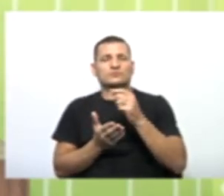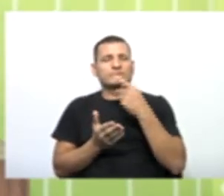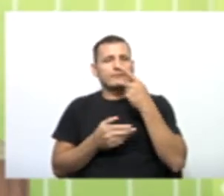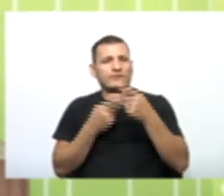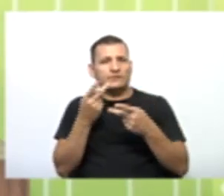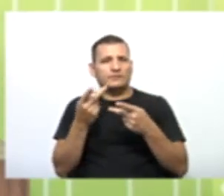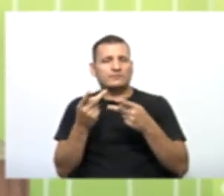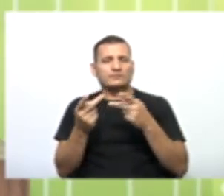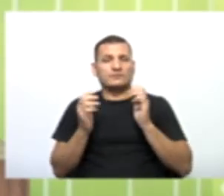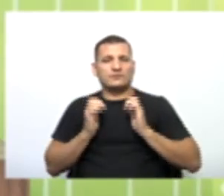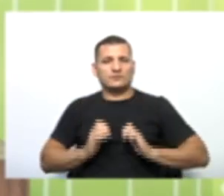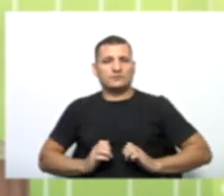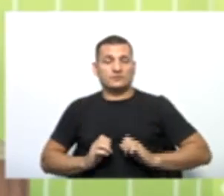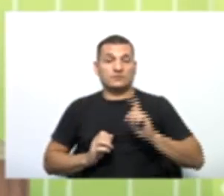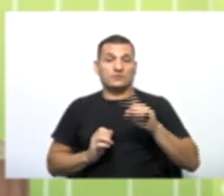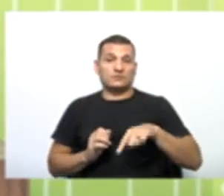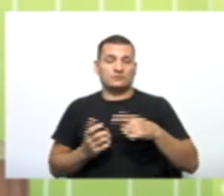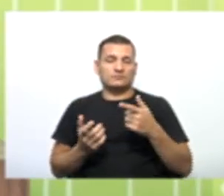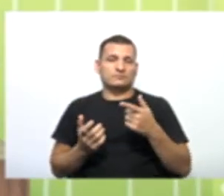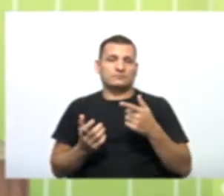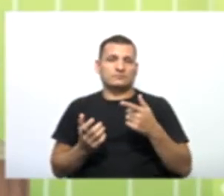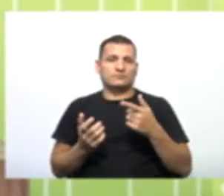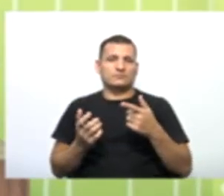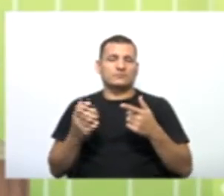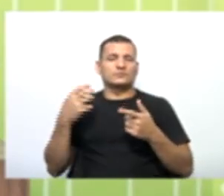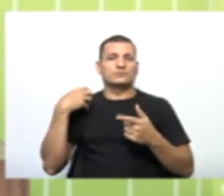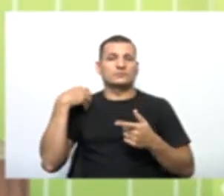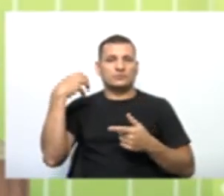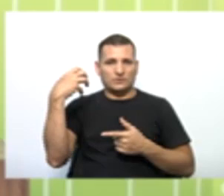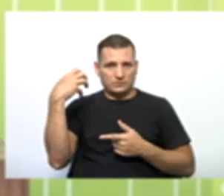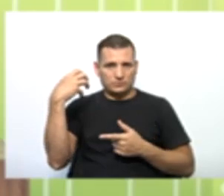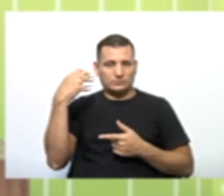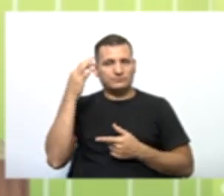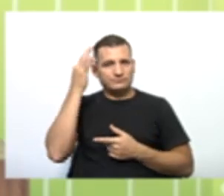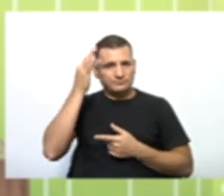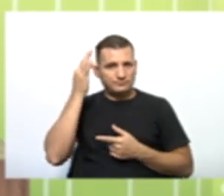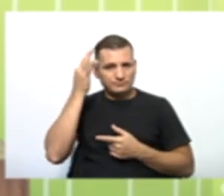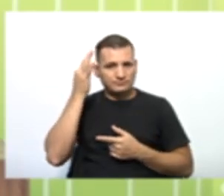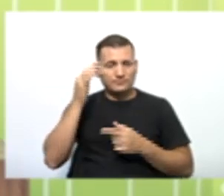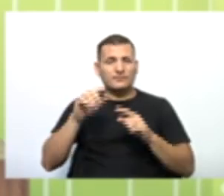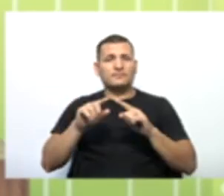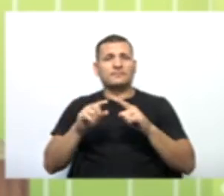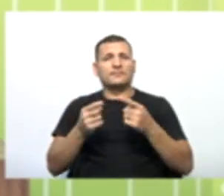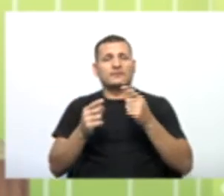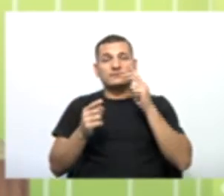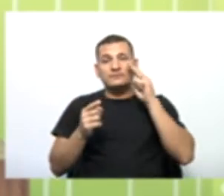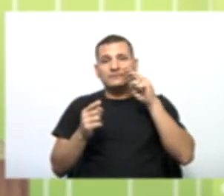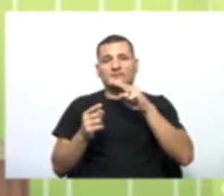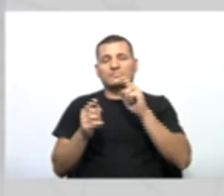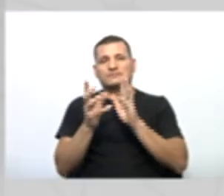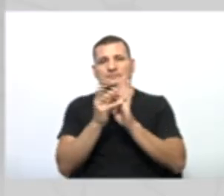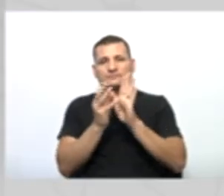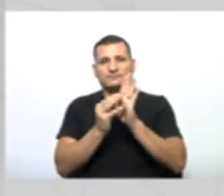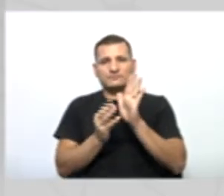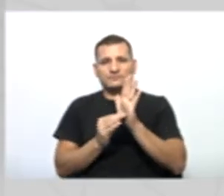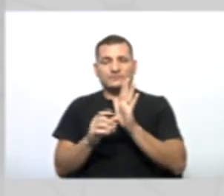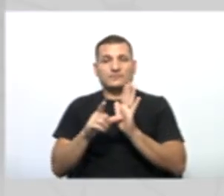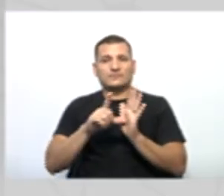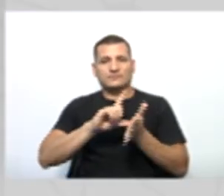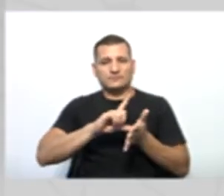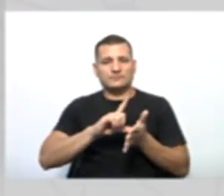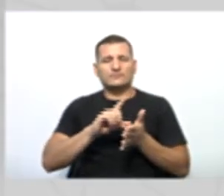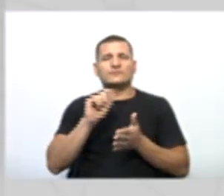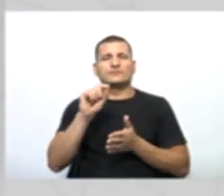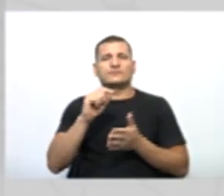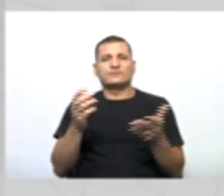foi o grande filósofo Sócrates. Mas antes da gente passar isso, vamos dar uma olhada no nosso conteúdo e ver o